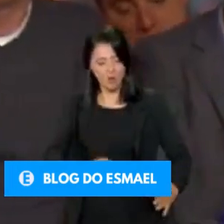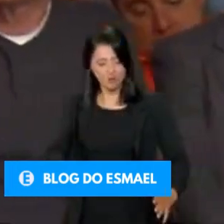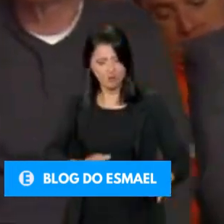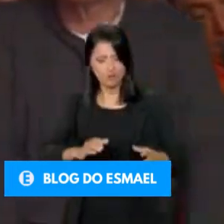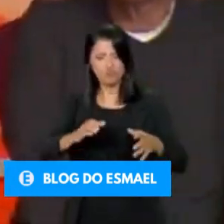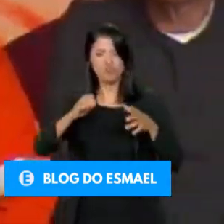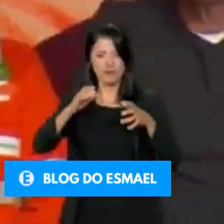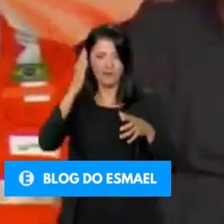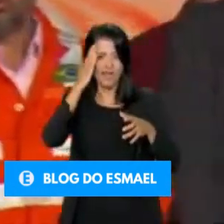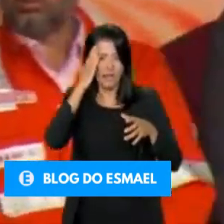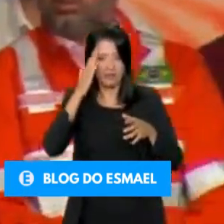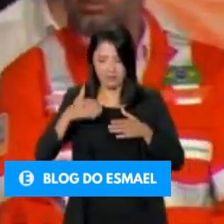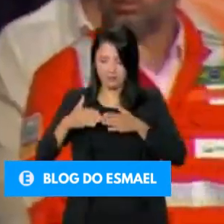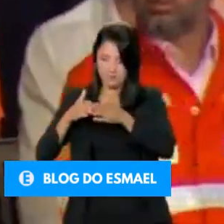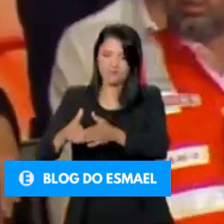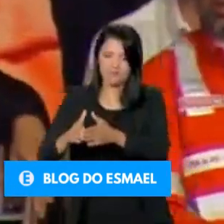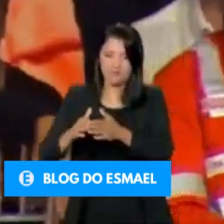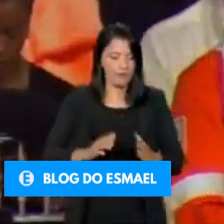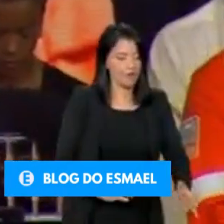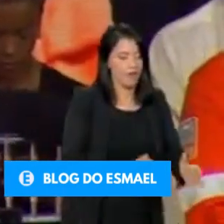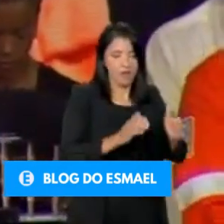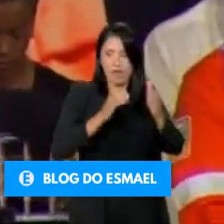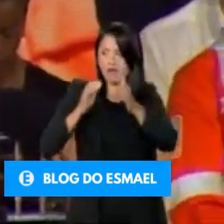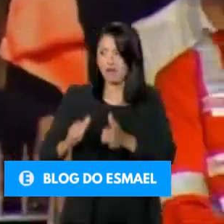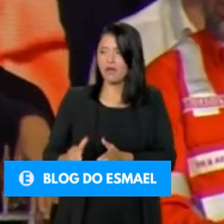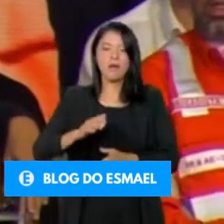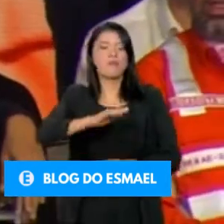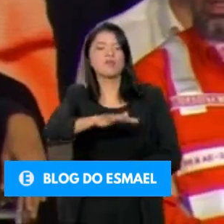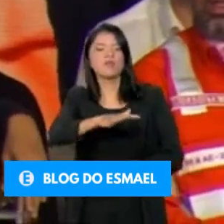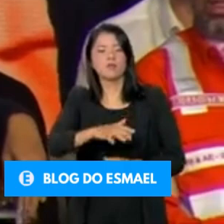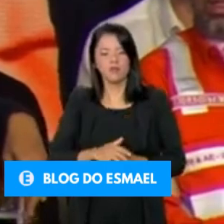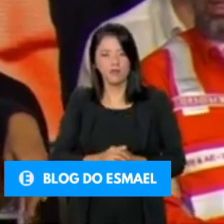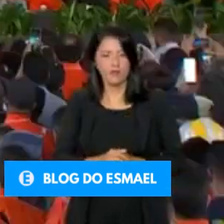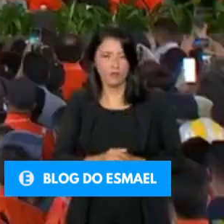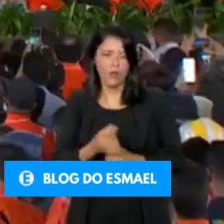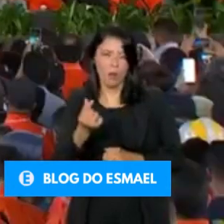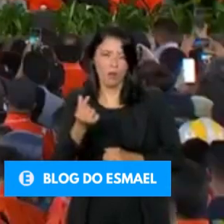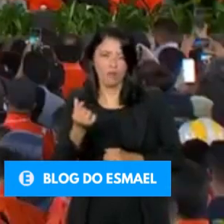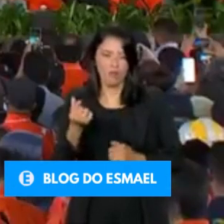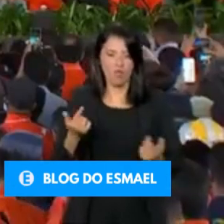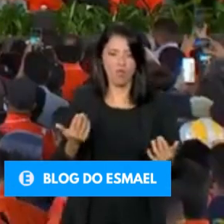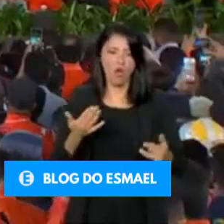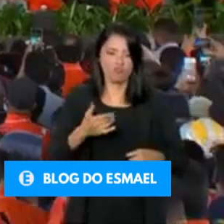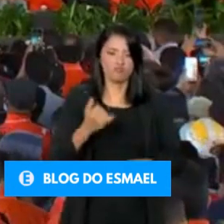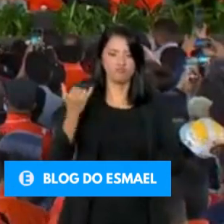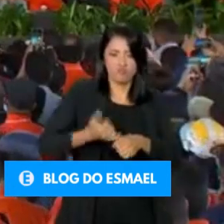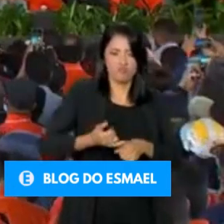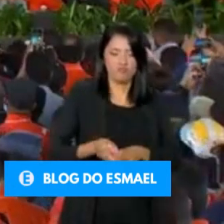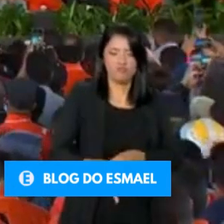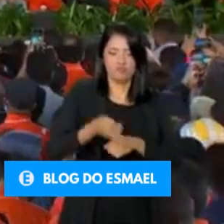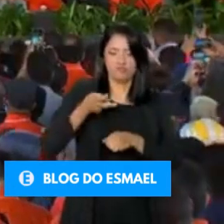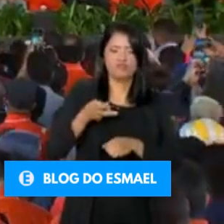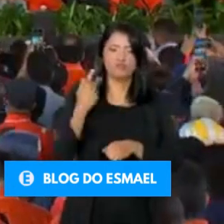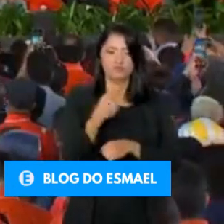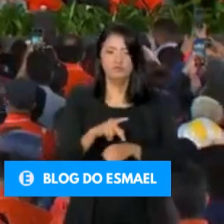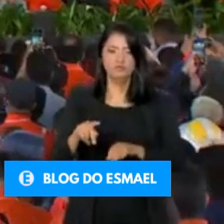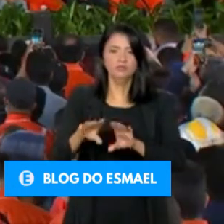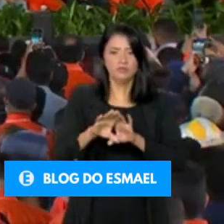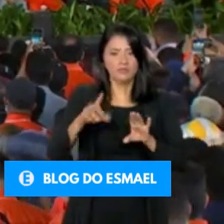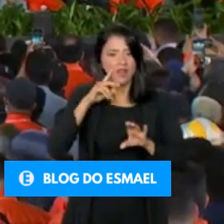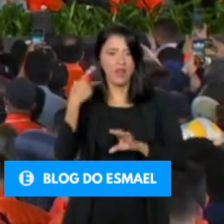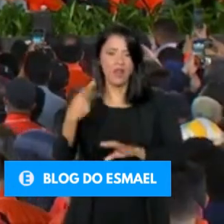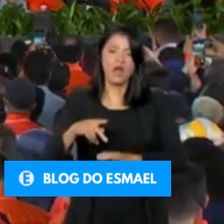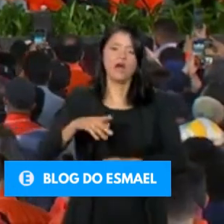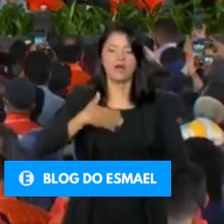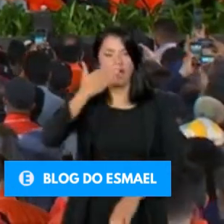dele, sabe, no navio, a pouco mais do preço de um petróleo tirado em céu aberto na